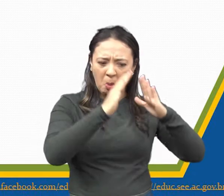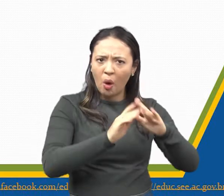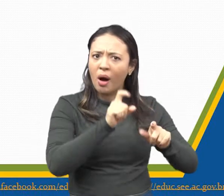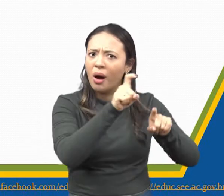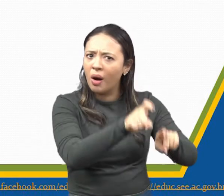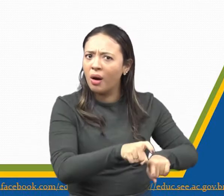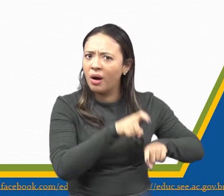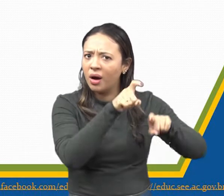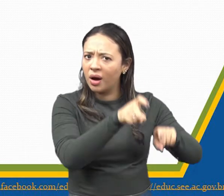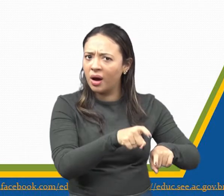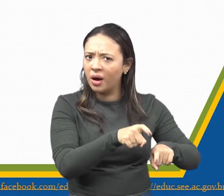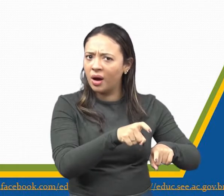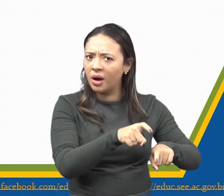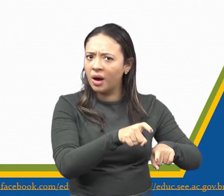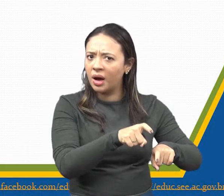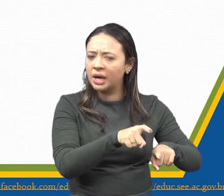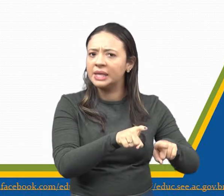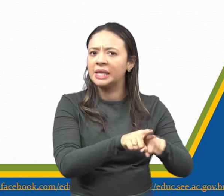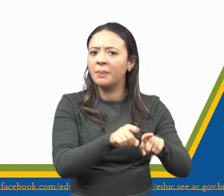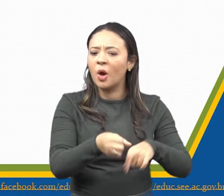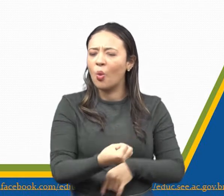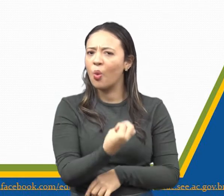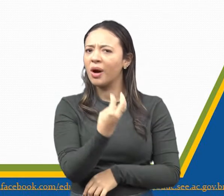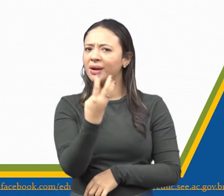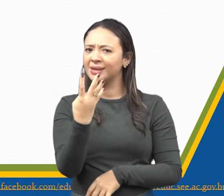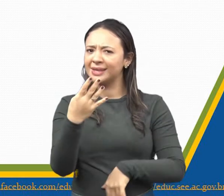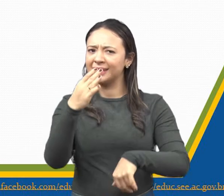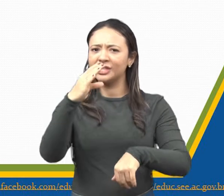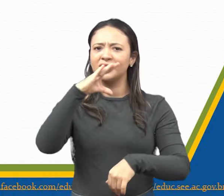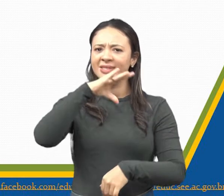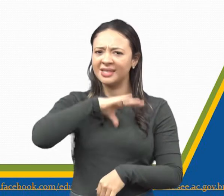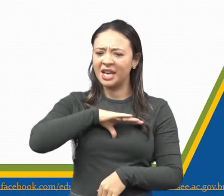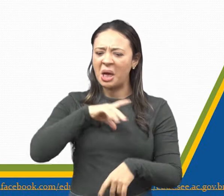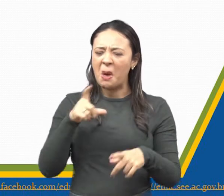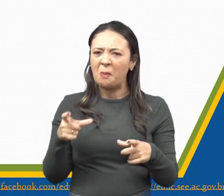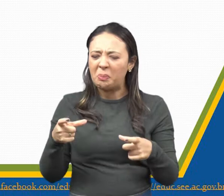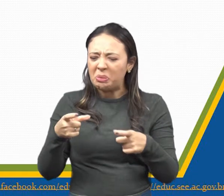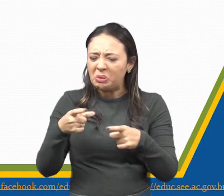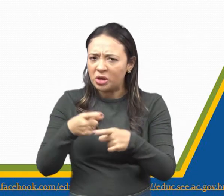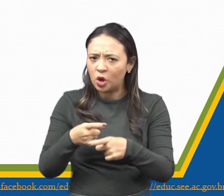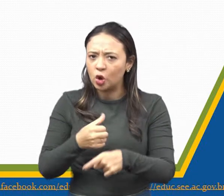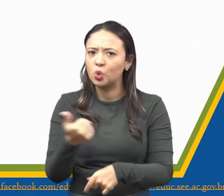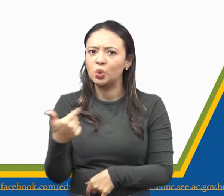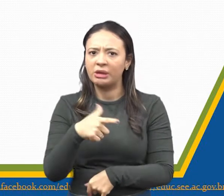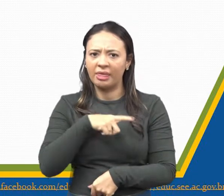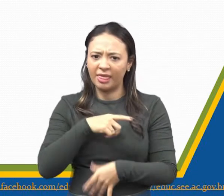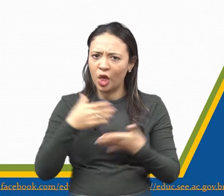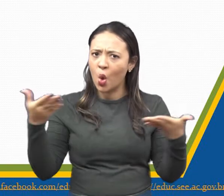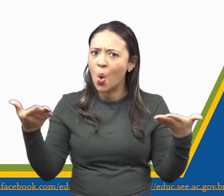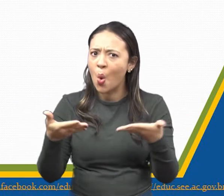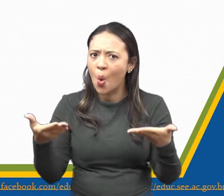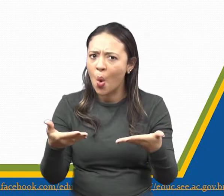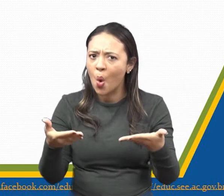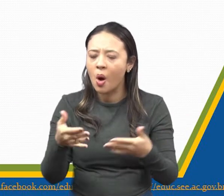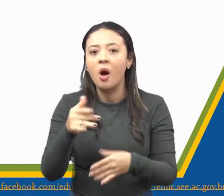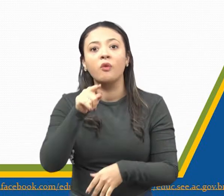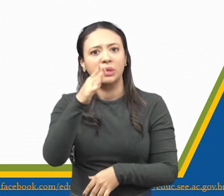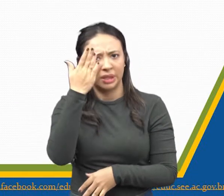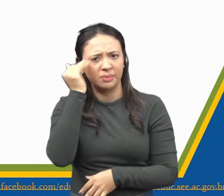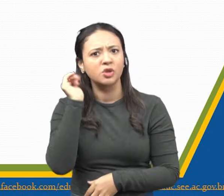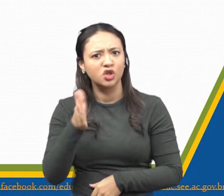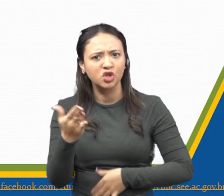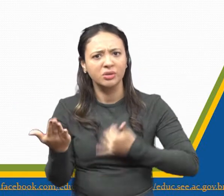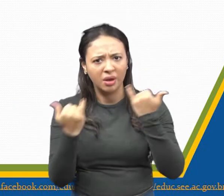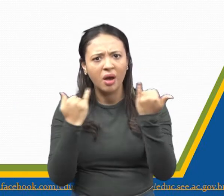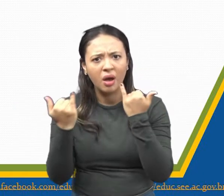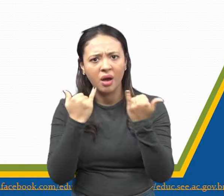campo e a quantidade de cidades era bem menor do que a atual? Você sabia dessa